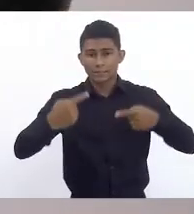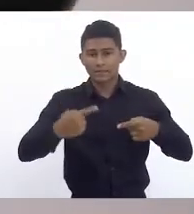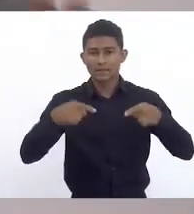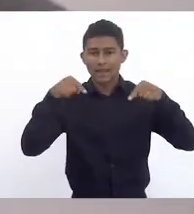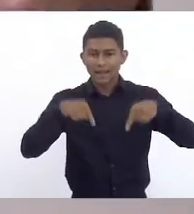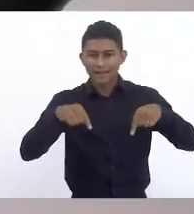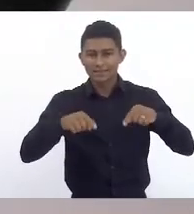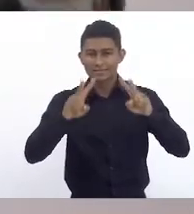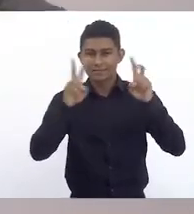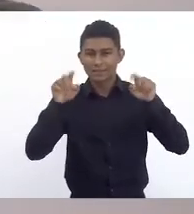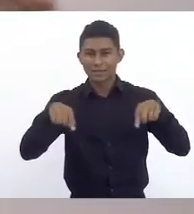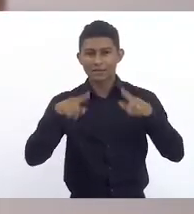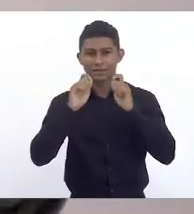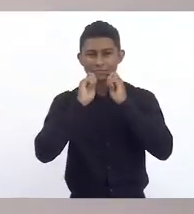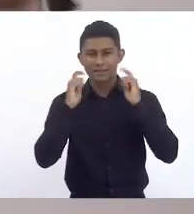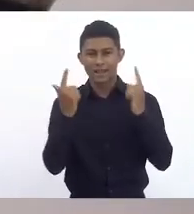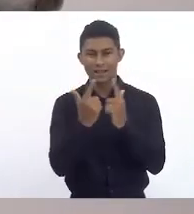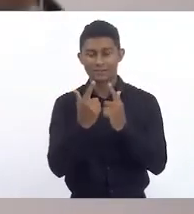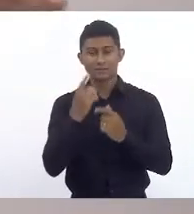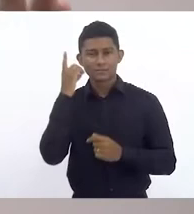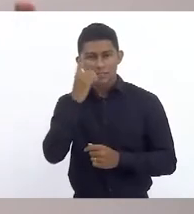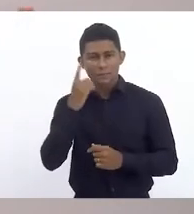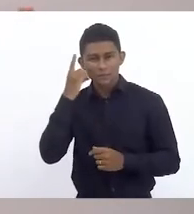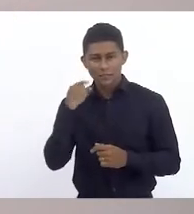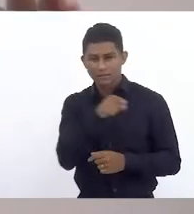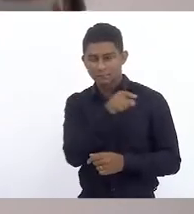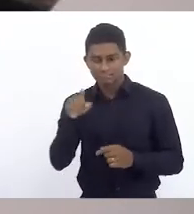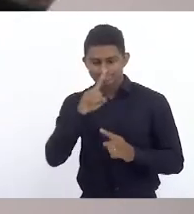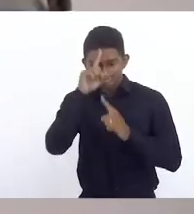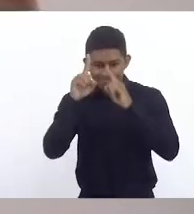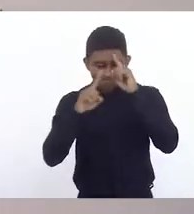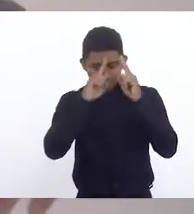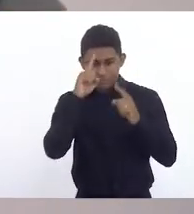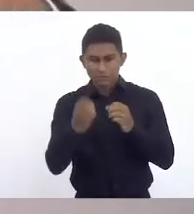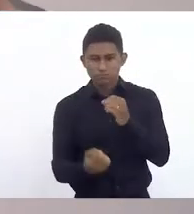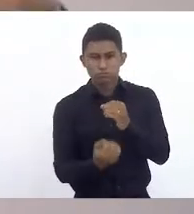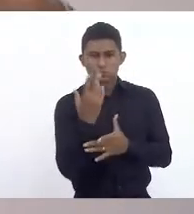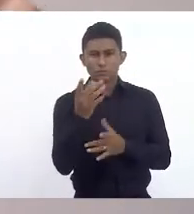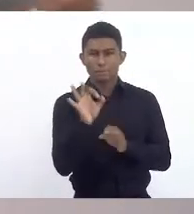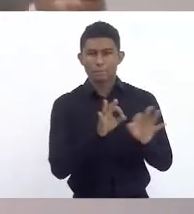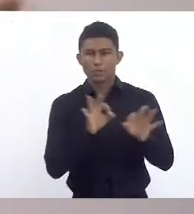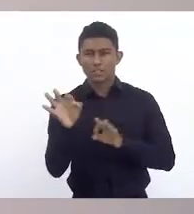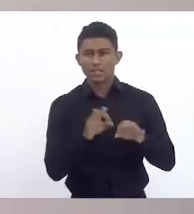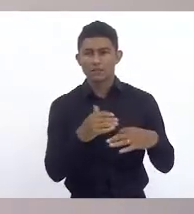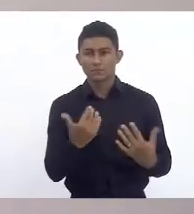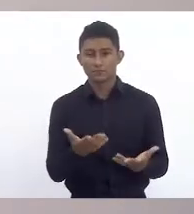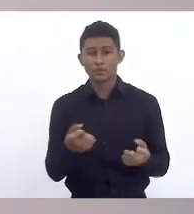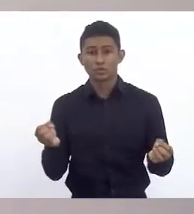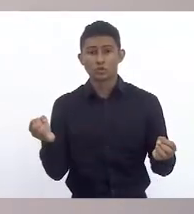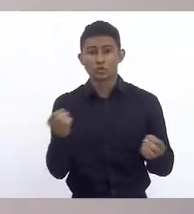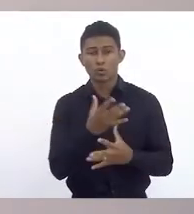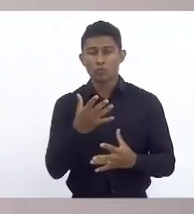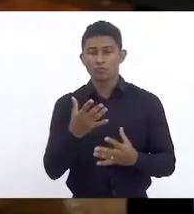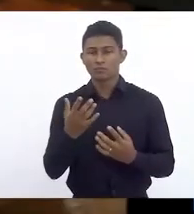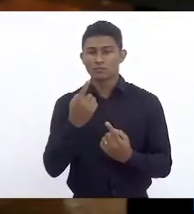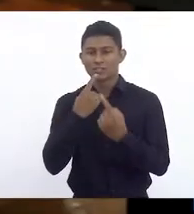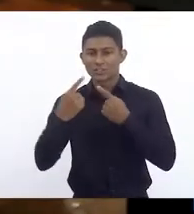Os deputados apresentaram um grande projeto que trate uma nova forma de discutir o Pacto